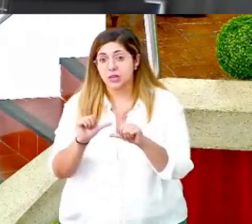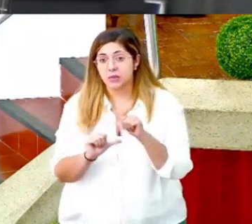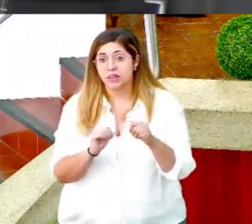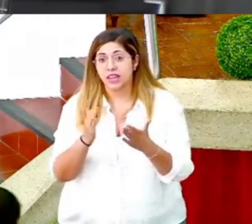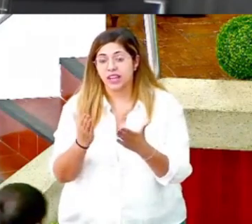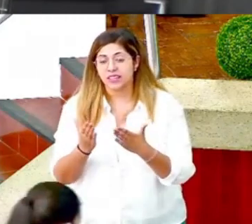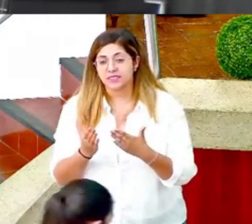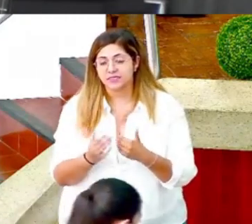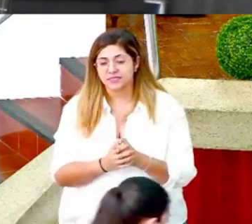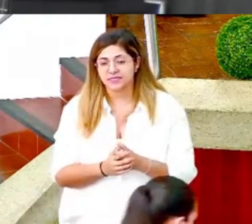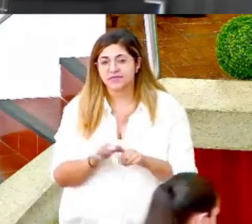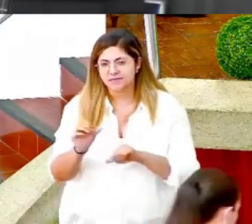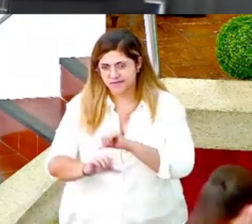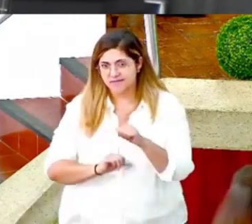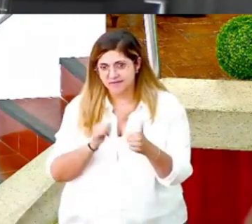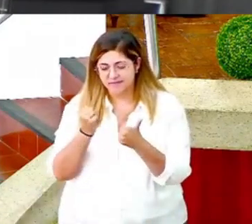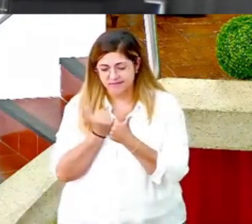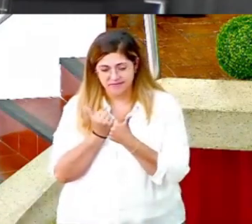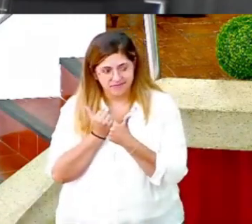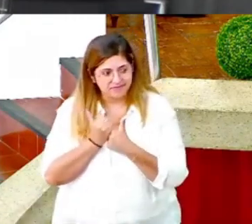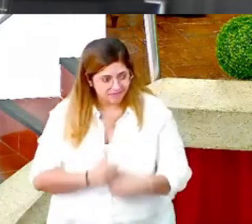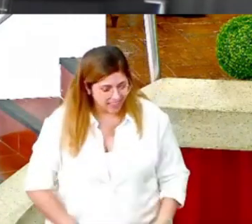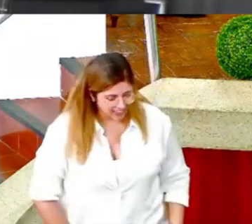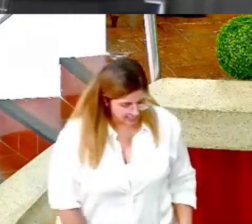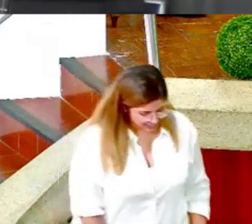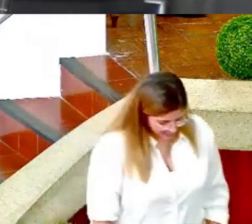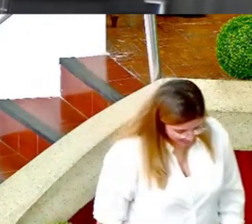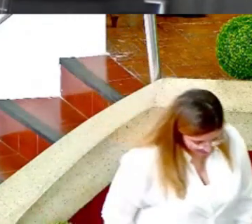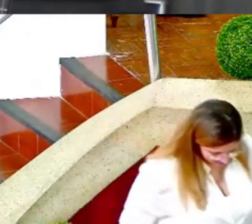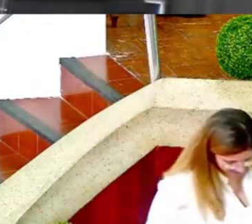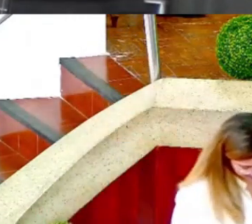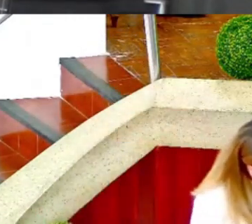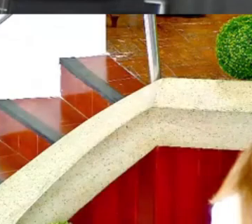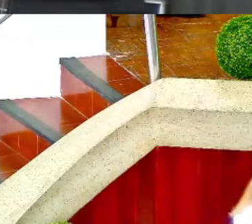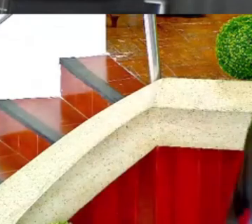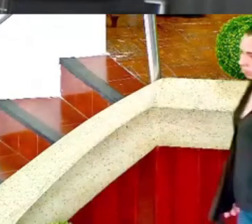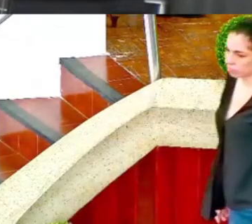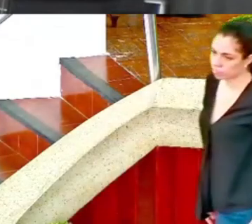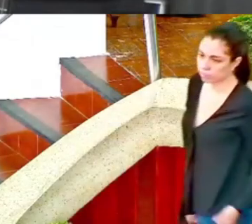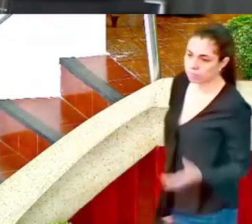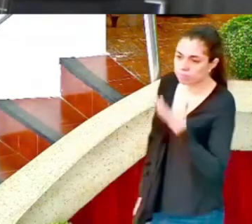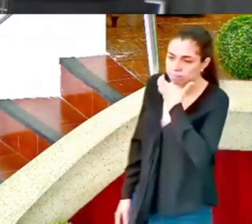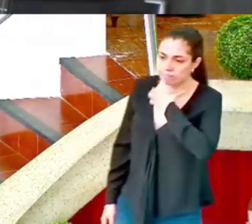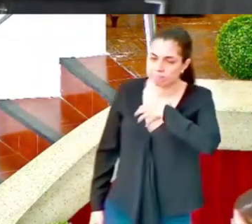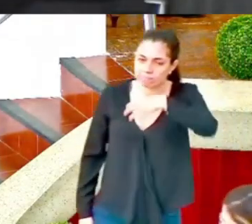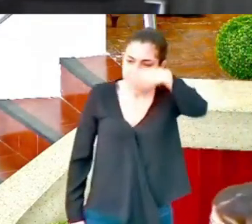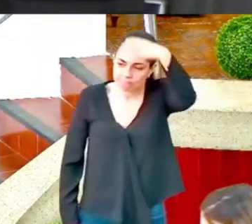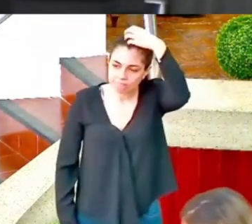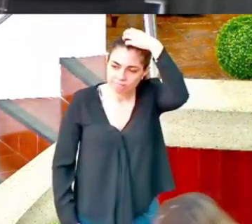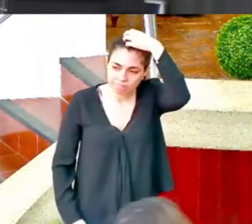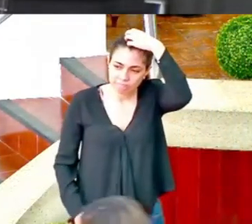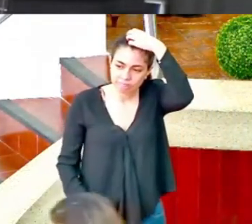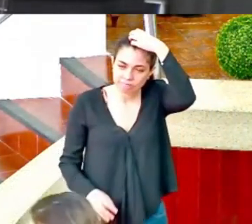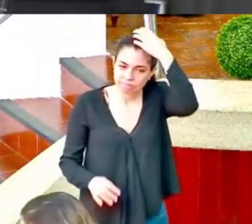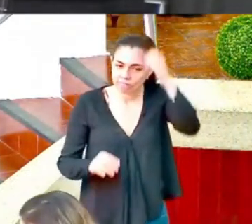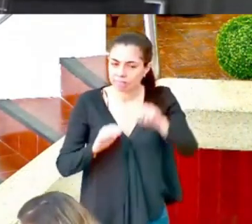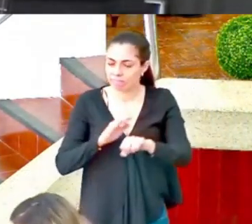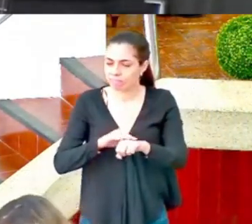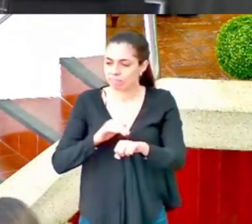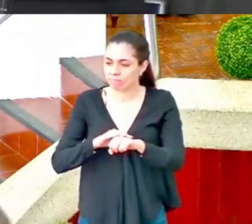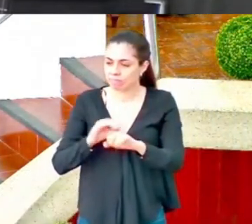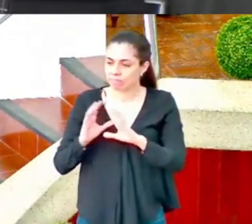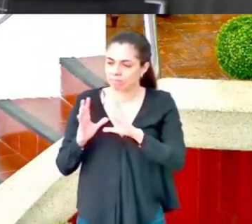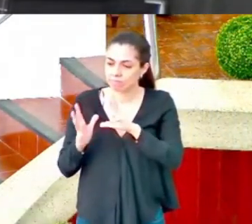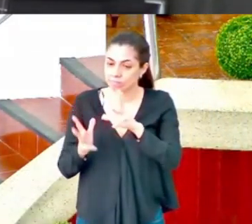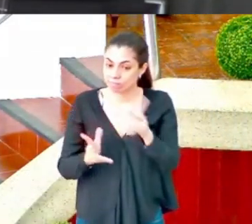menor ao maior a considerar a sua triste vida de pecado, meus irmãos. Ele chama a todos para reconsiderar a sua